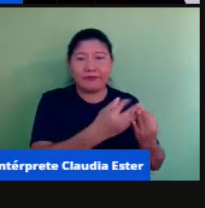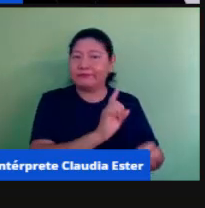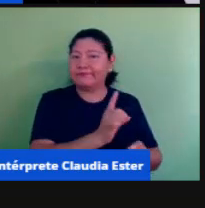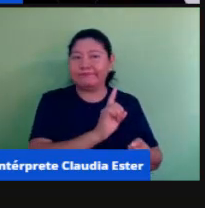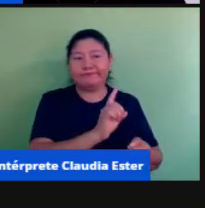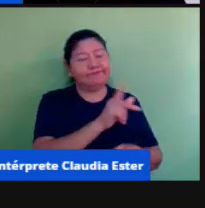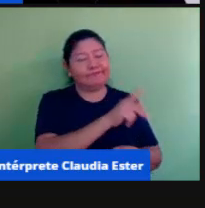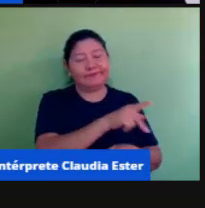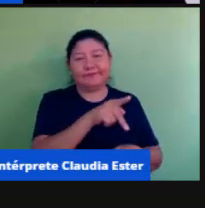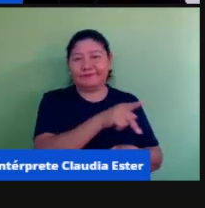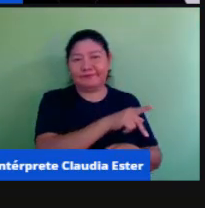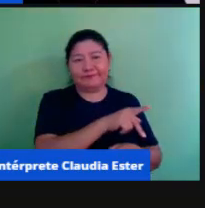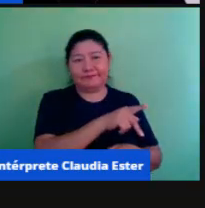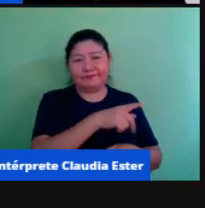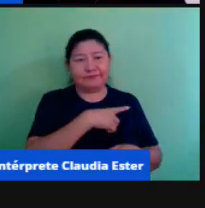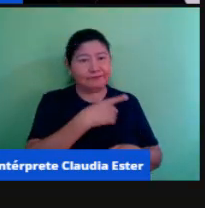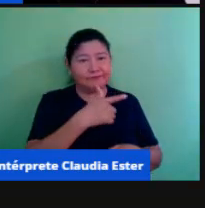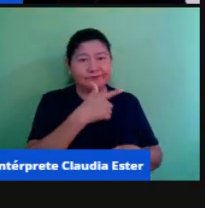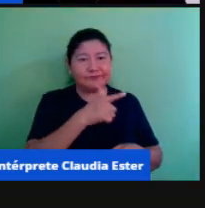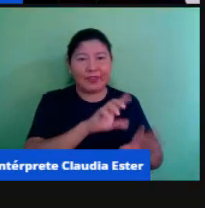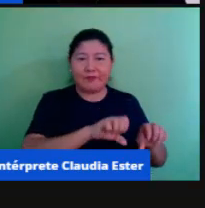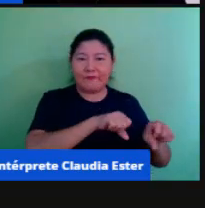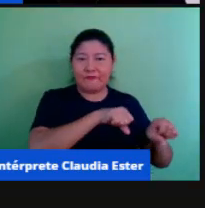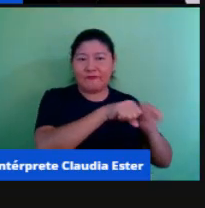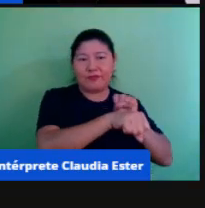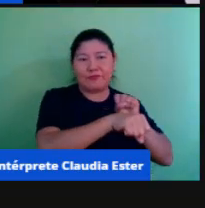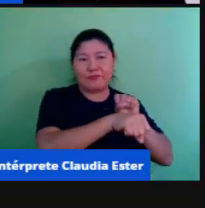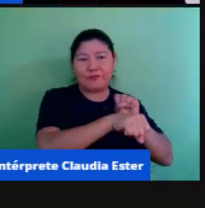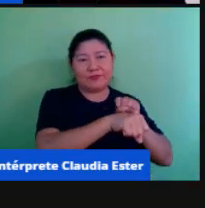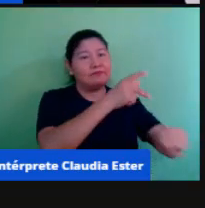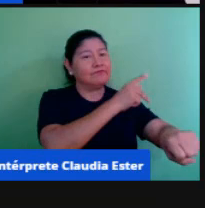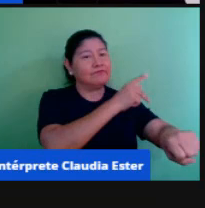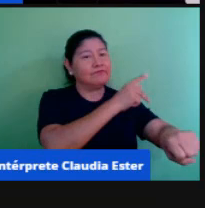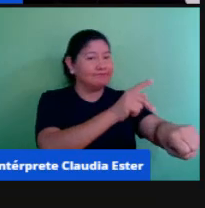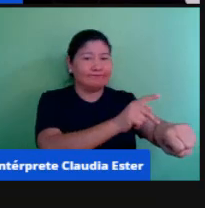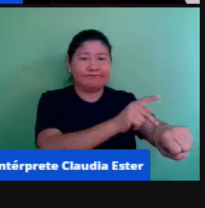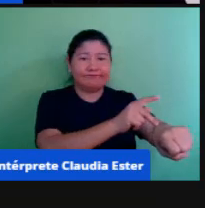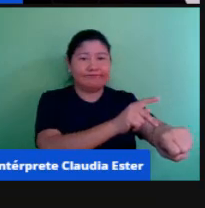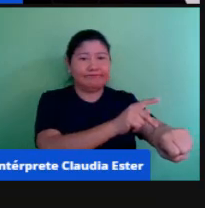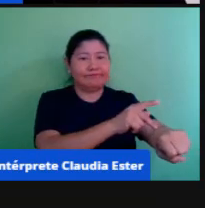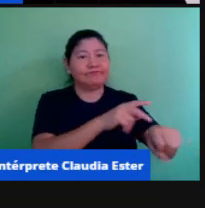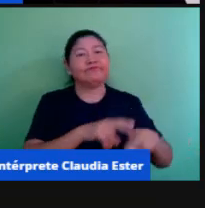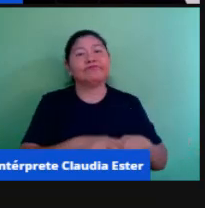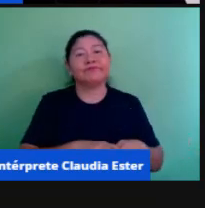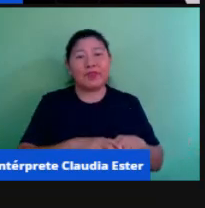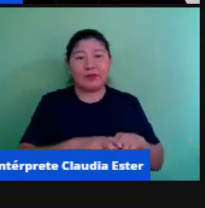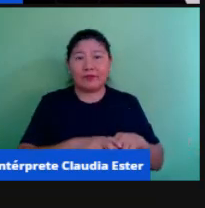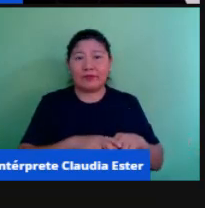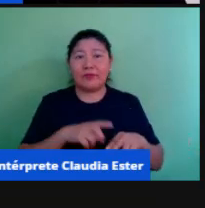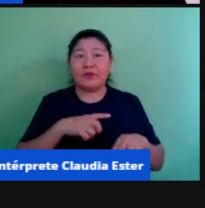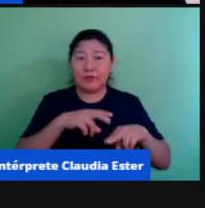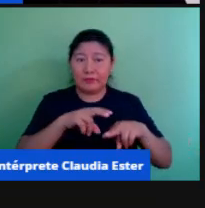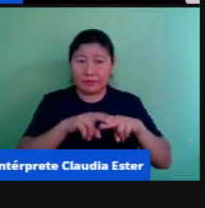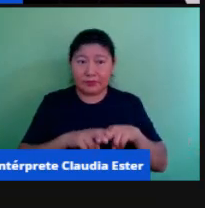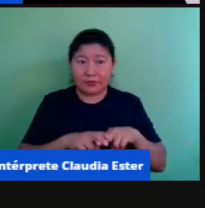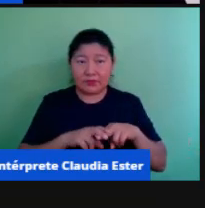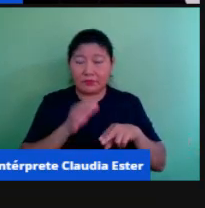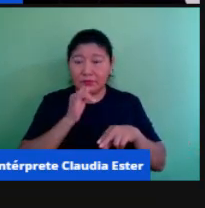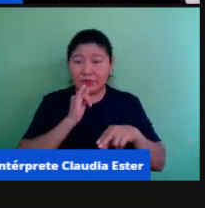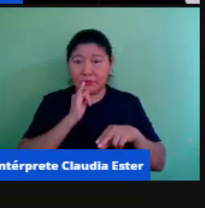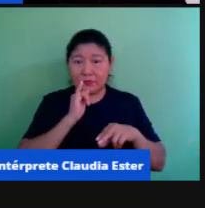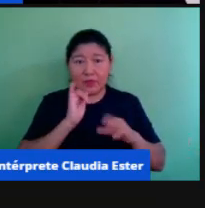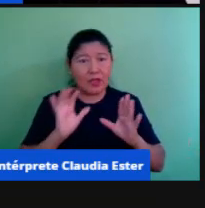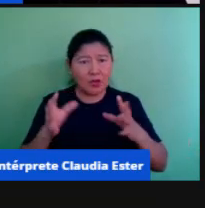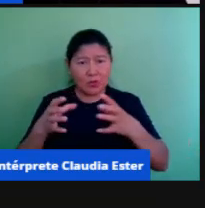esse conhecimento. Então, para orientar as perguntas, não há grupos de alunos, né, que possam estar trocando de